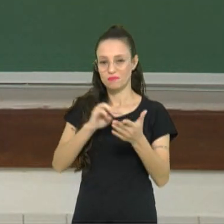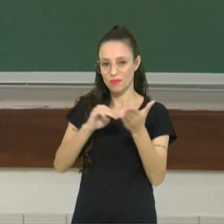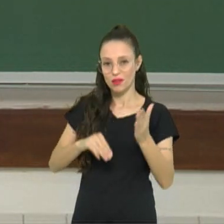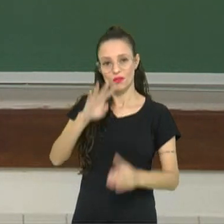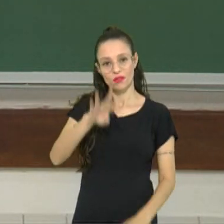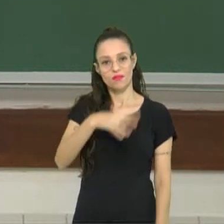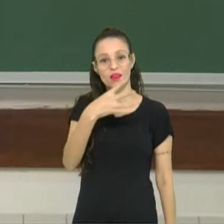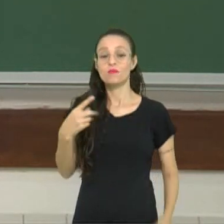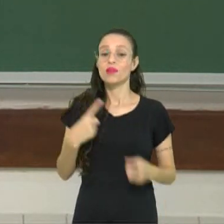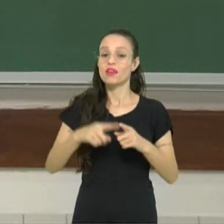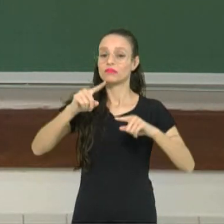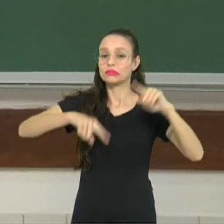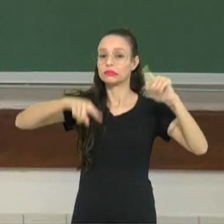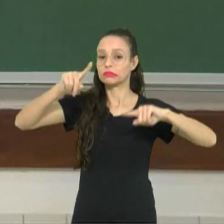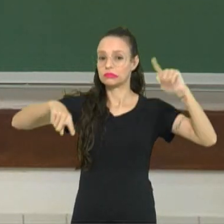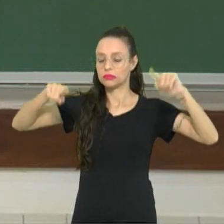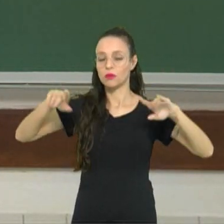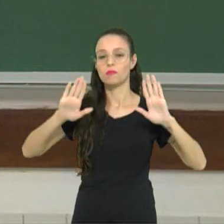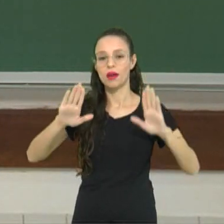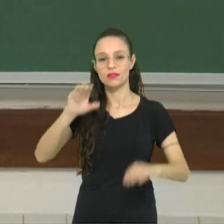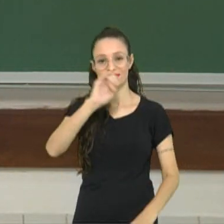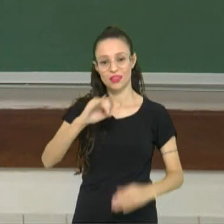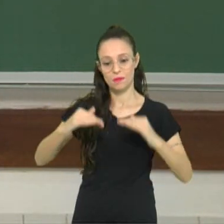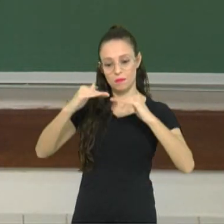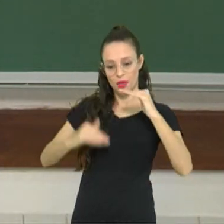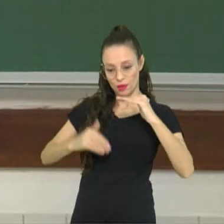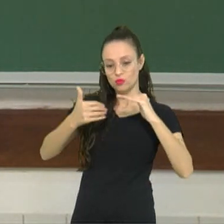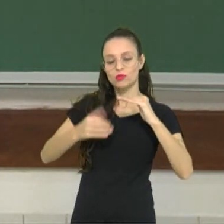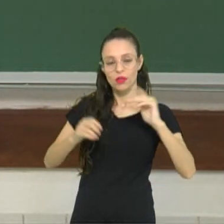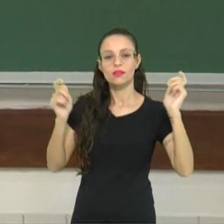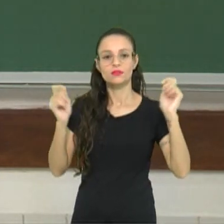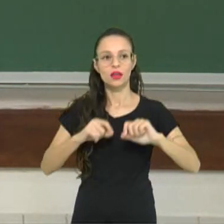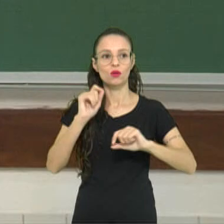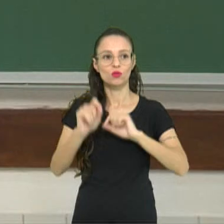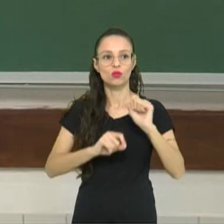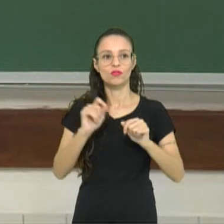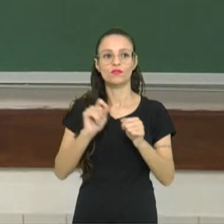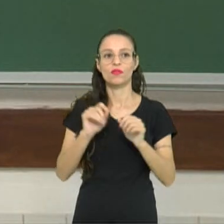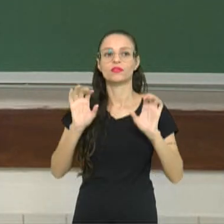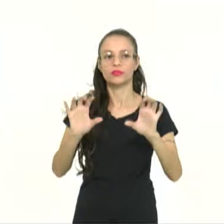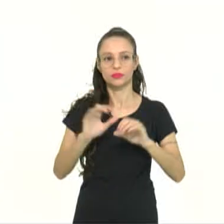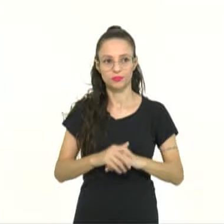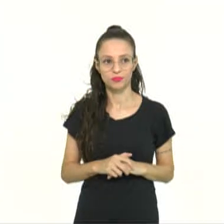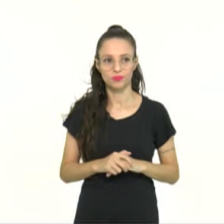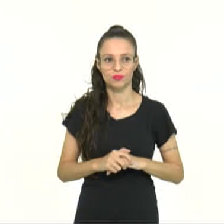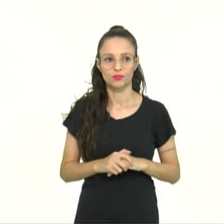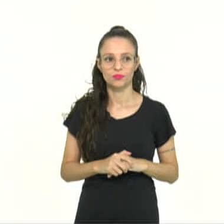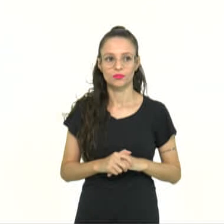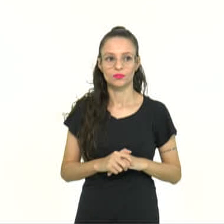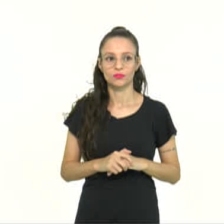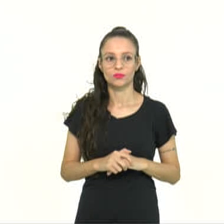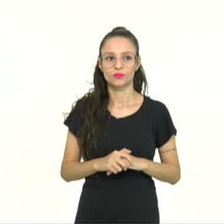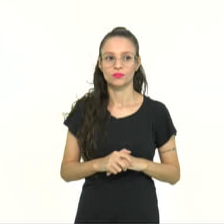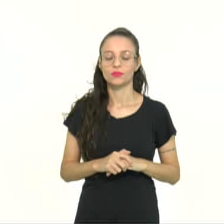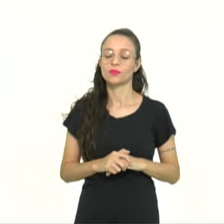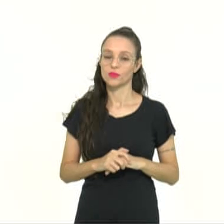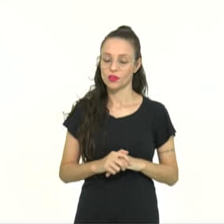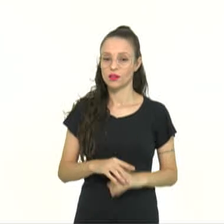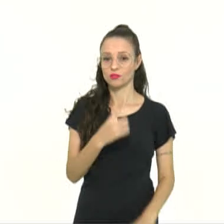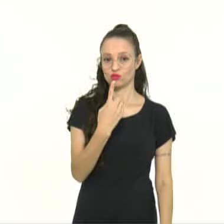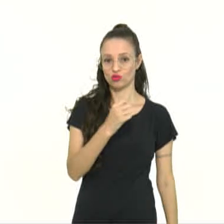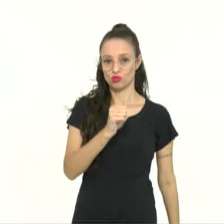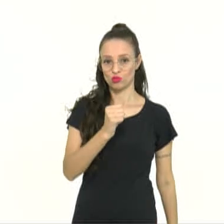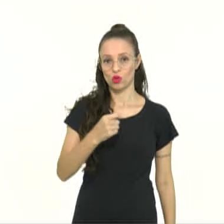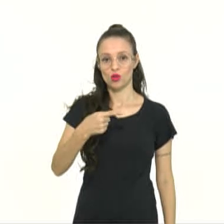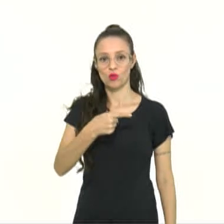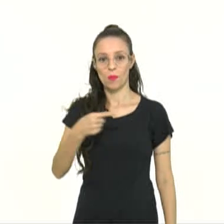tem muita variação. Agora, se a diferença for menor que 10, o que ela vai fazer? Ela vai fazer o seguinte cálculo. Ela vai subtrair